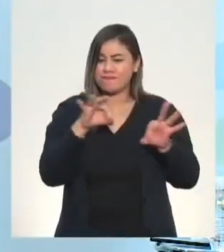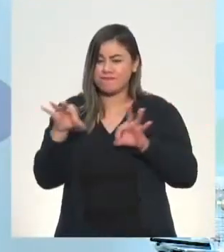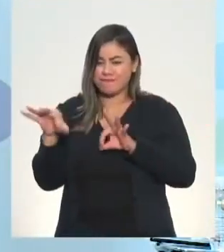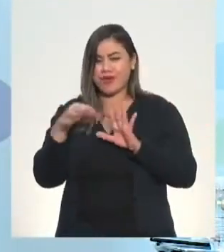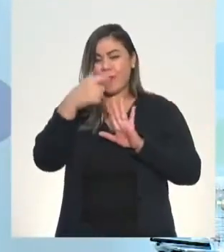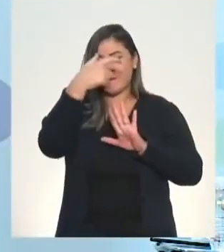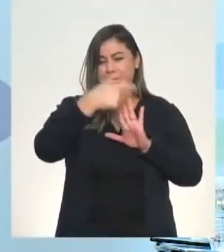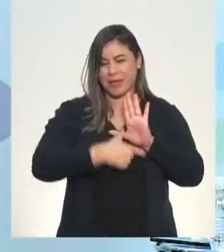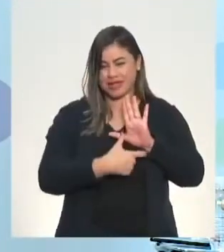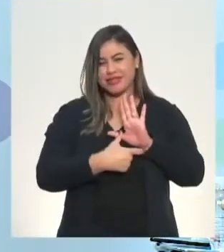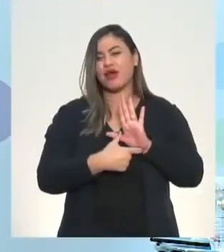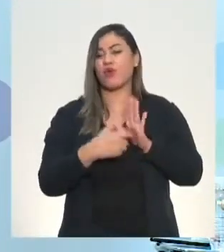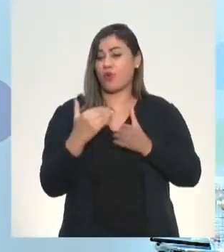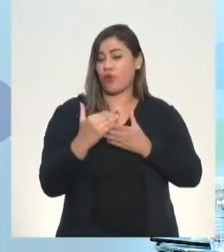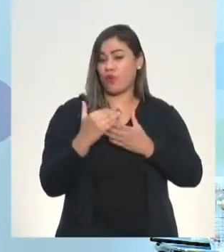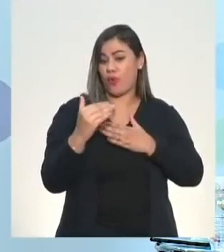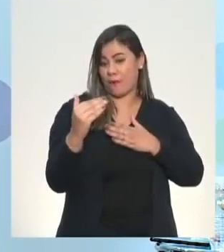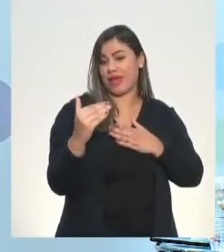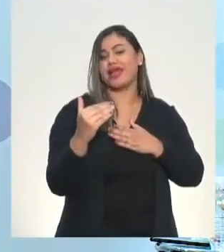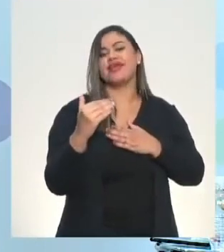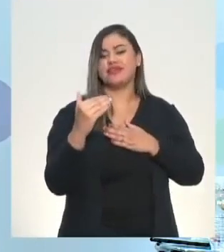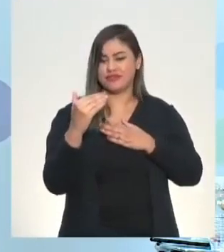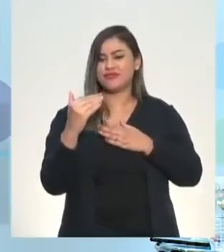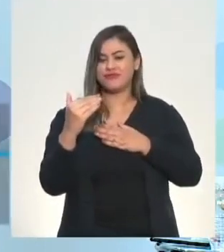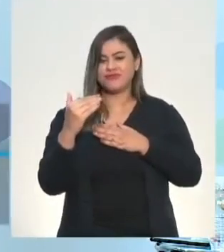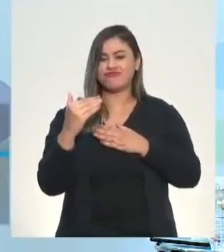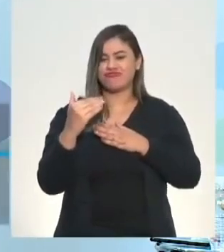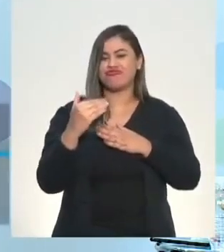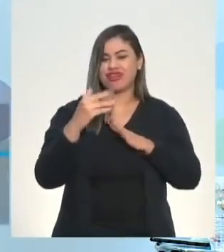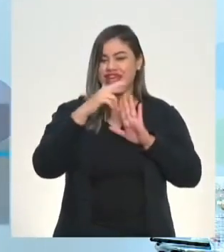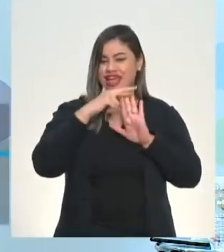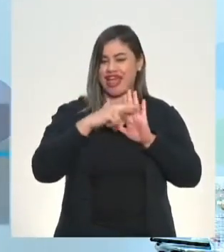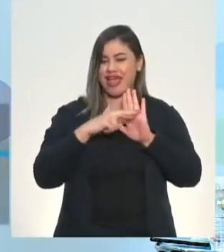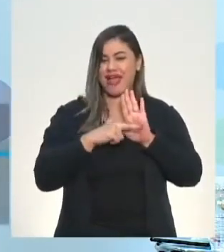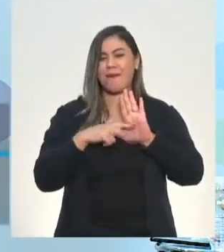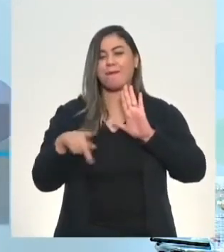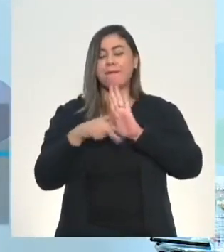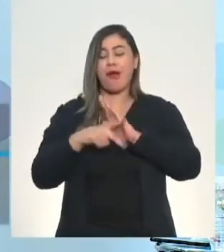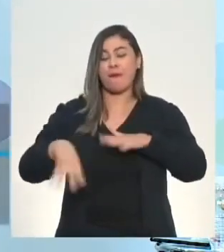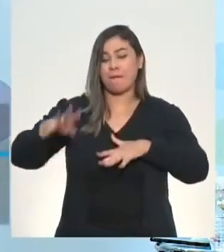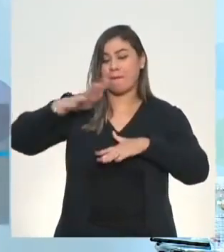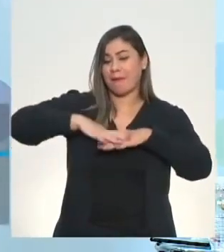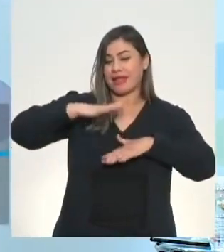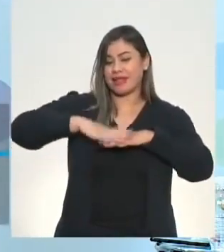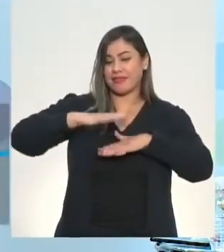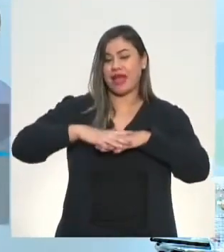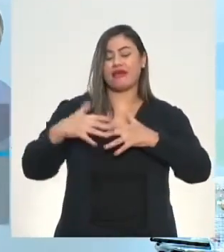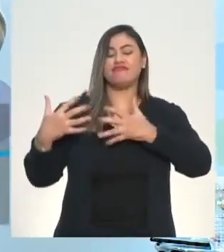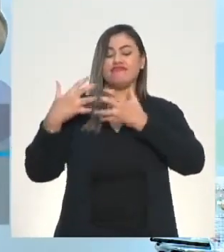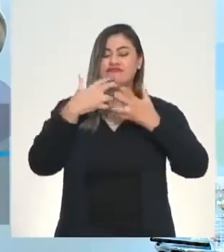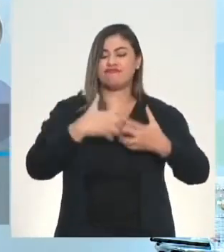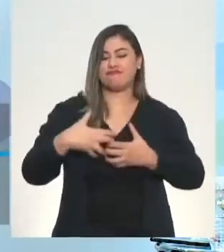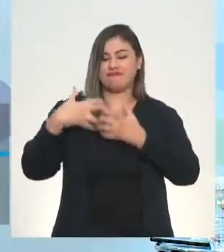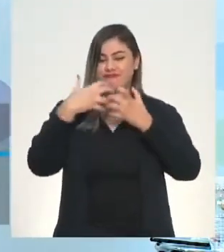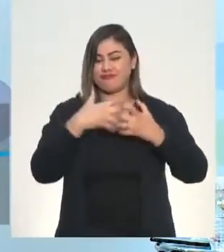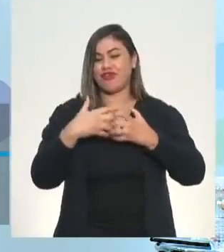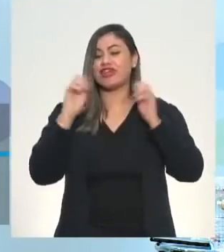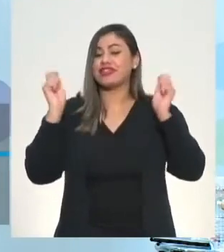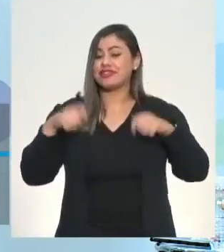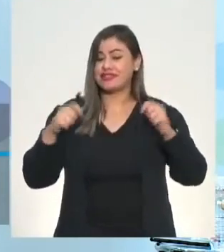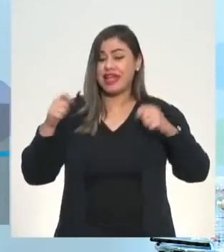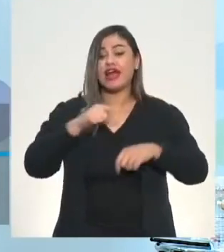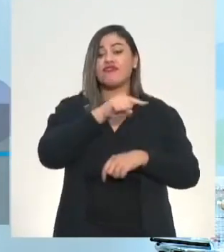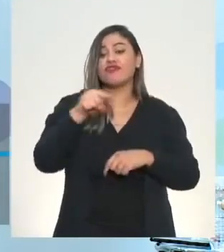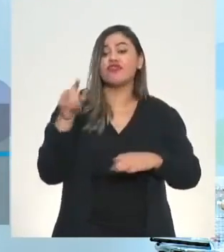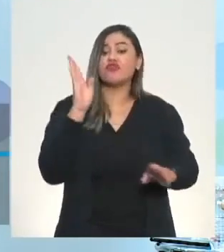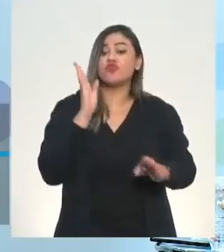existe um começo nela, existe uma definição, uma regra de matemática que faz com que ela funcione e que, a partir daí, você